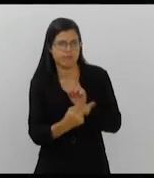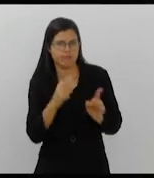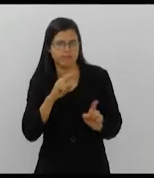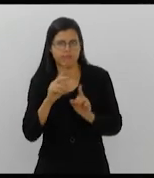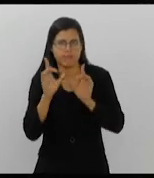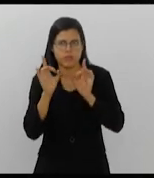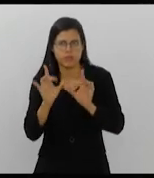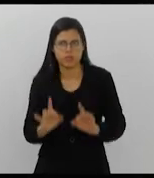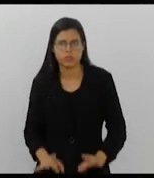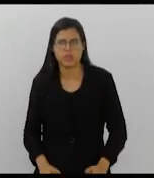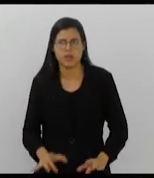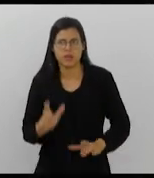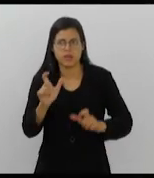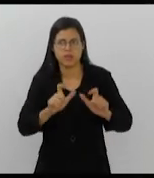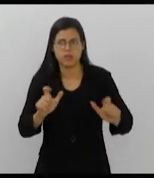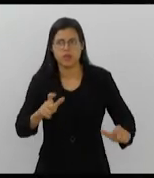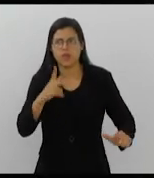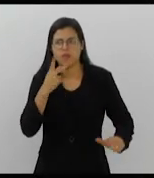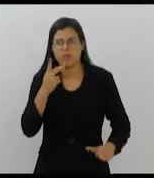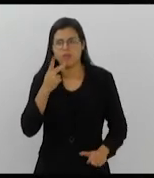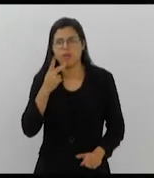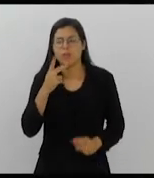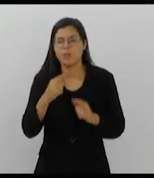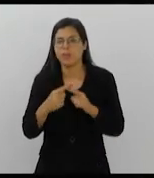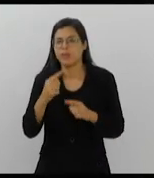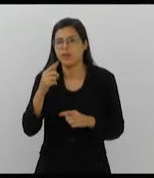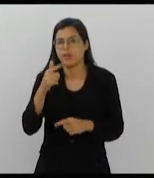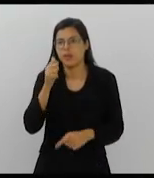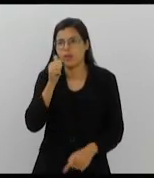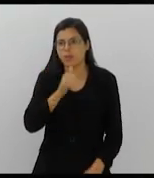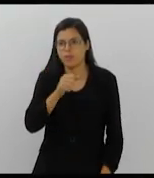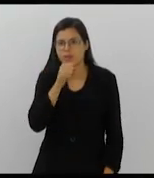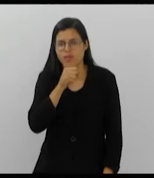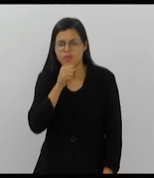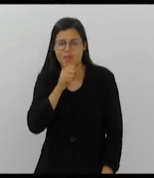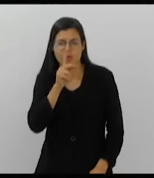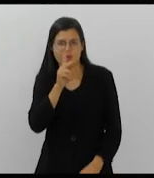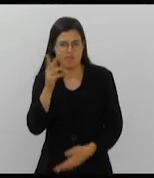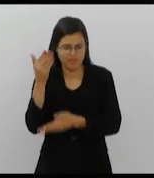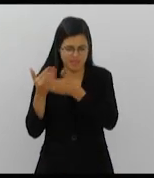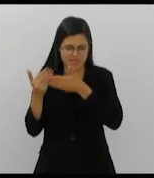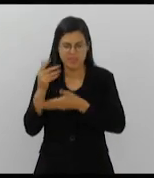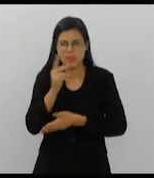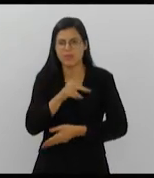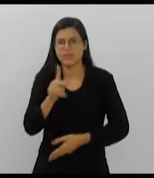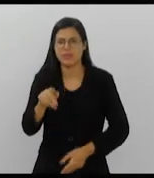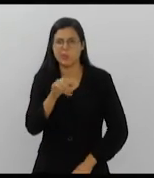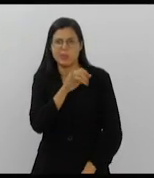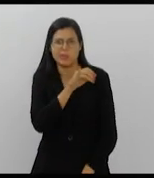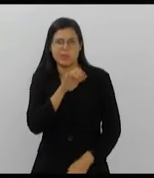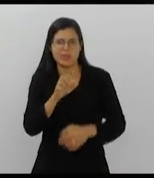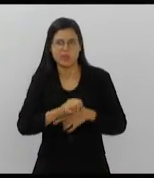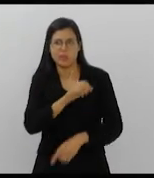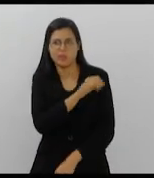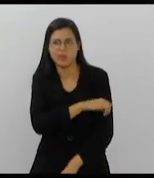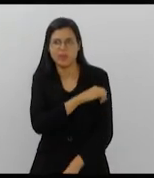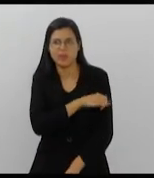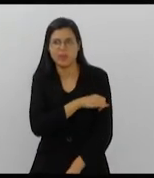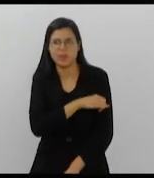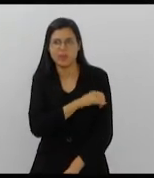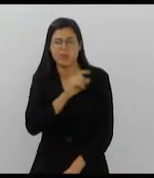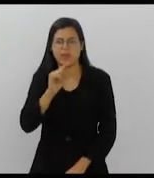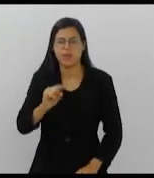pessoas. Eu digo isso porque minha avó foi professora do estado do Rio de Janeiro. Deixou o Rio de Janeiro para ser professora